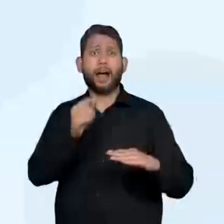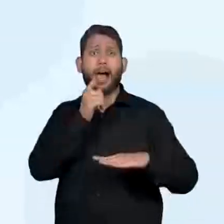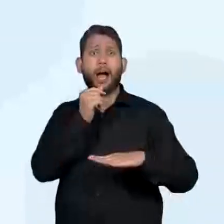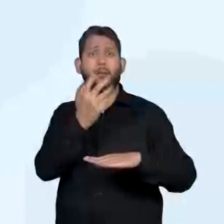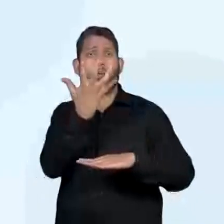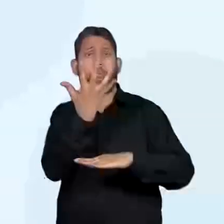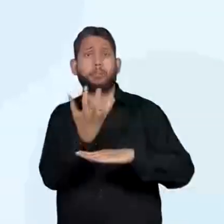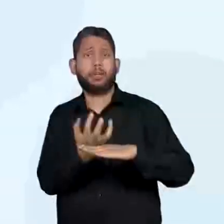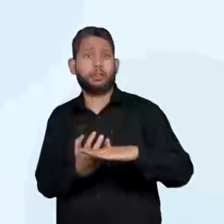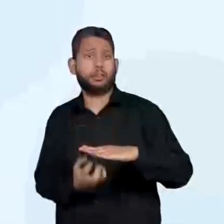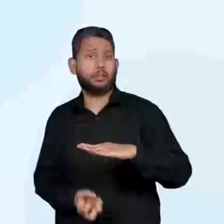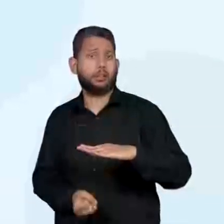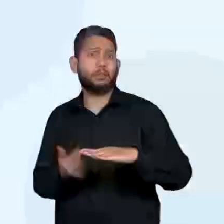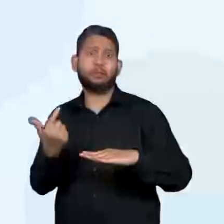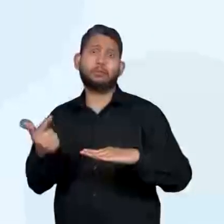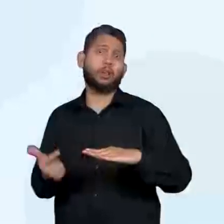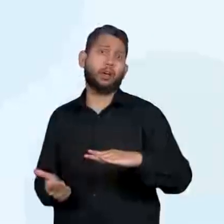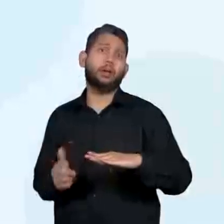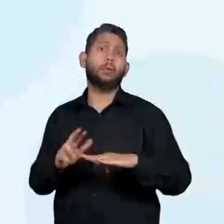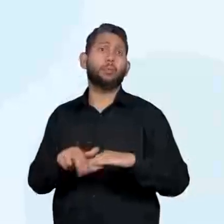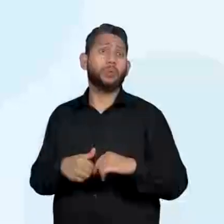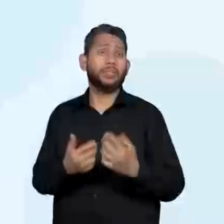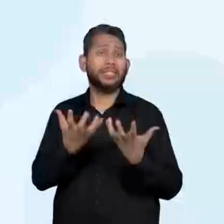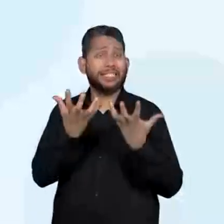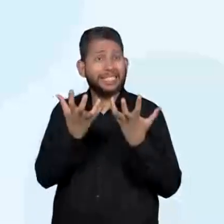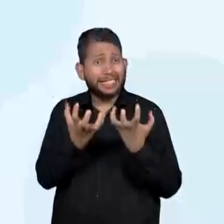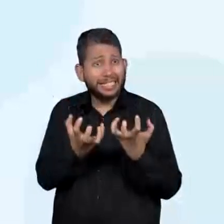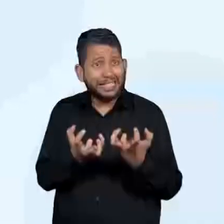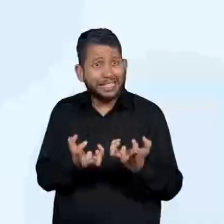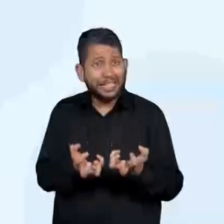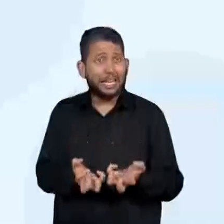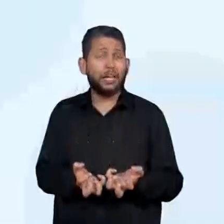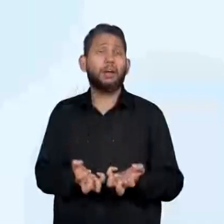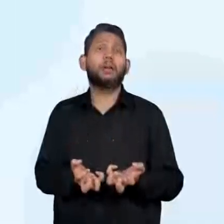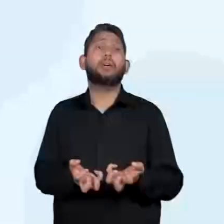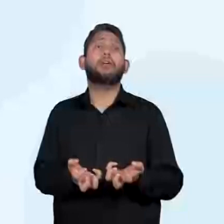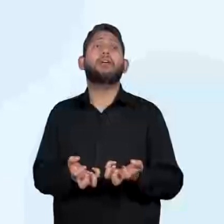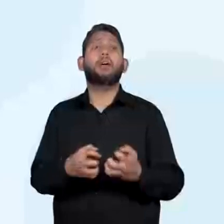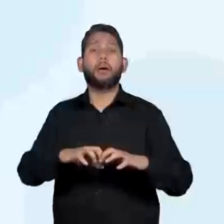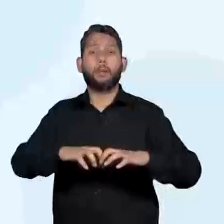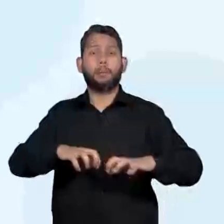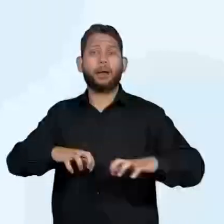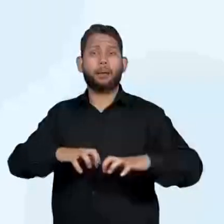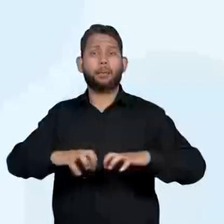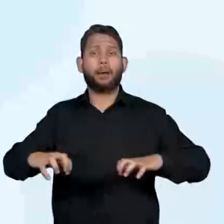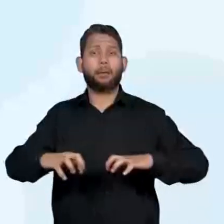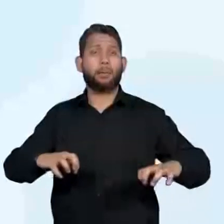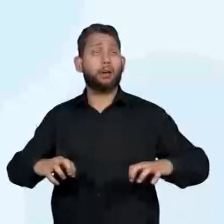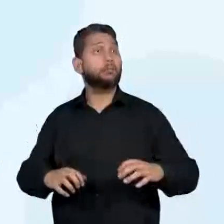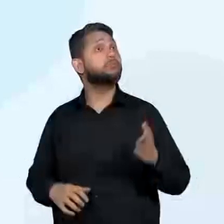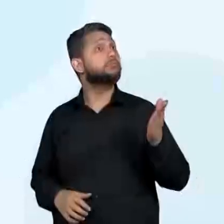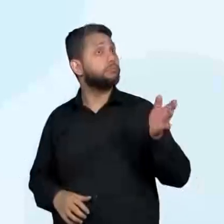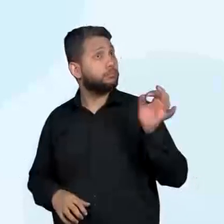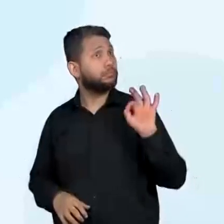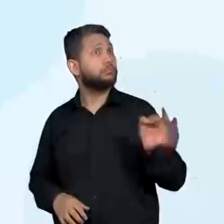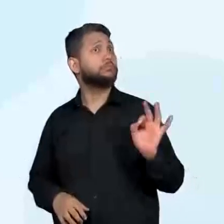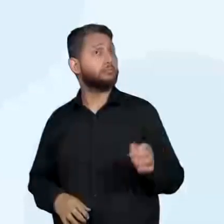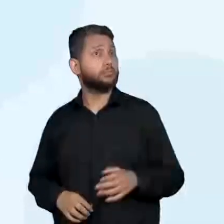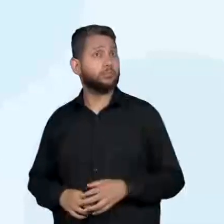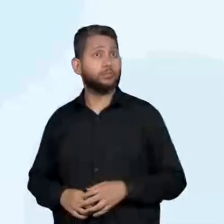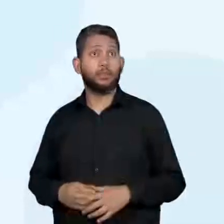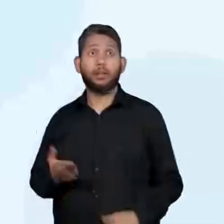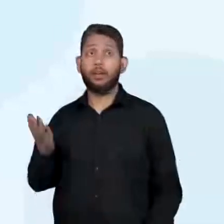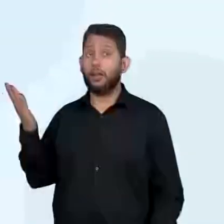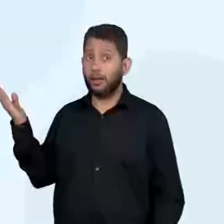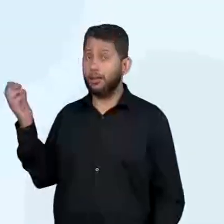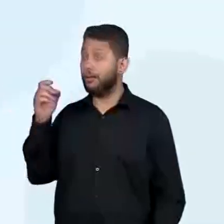penetrar. Logo, ele vai ficando tão seco, que é onde causa essas rachaduras nele. Isso mesmo, Pro. Então, vamos relembrar